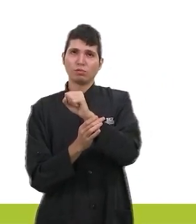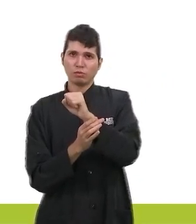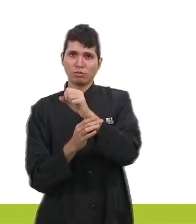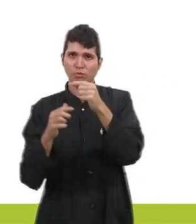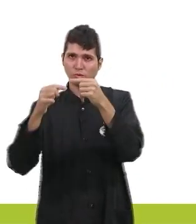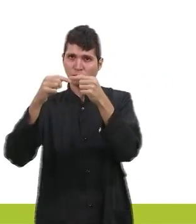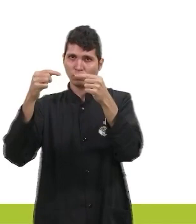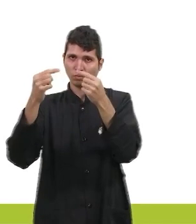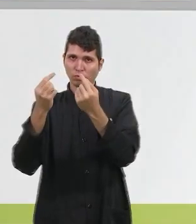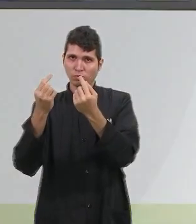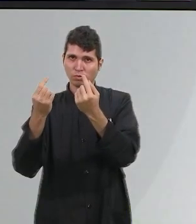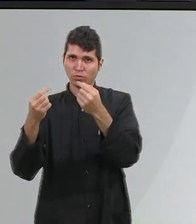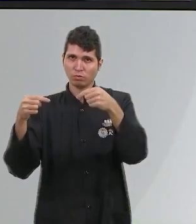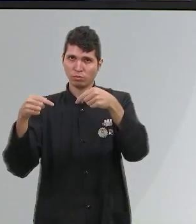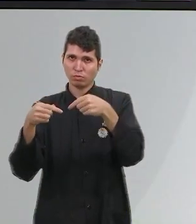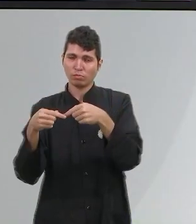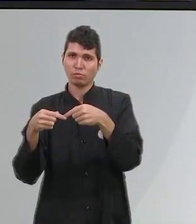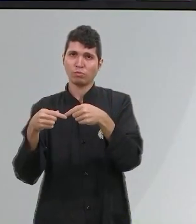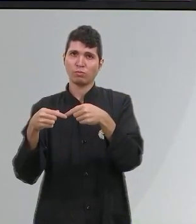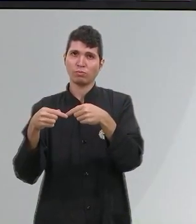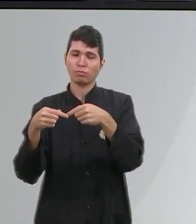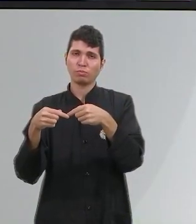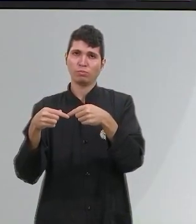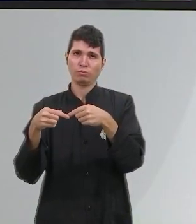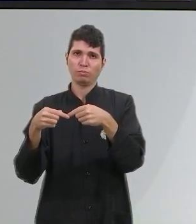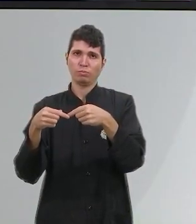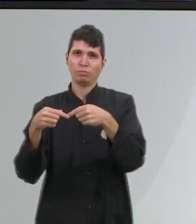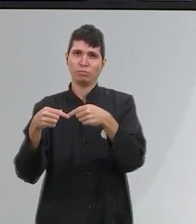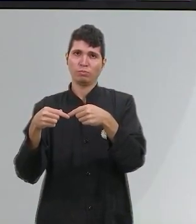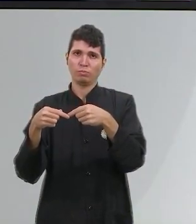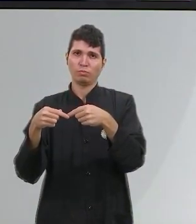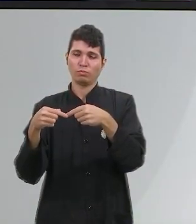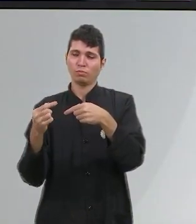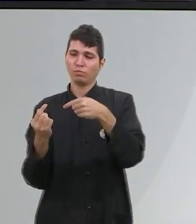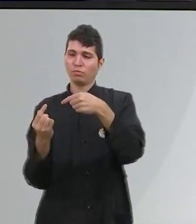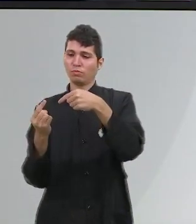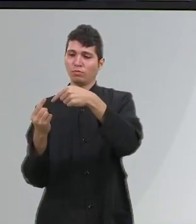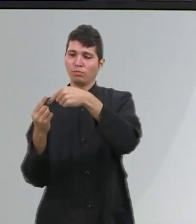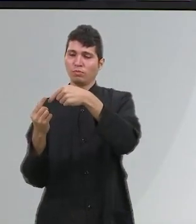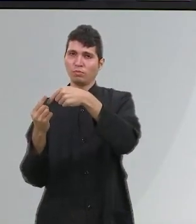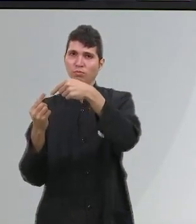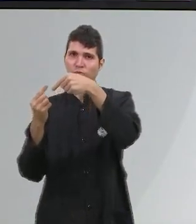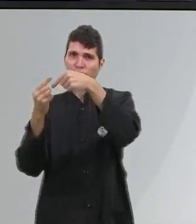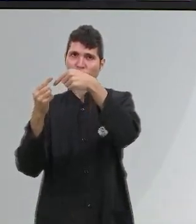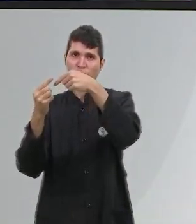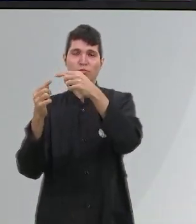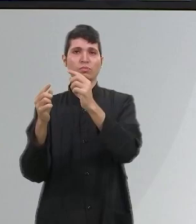está totalmente ligado, tá? Ele está condensado a um outro anel.